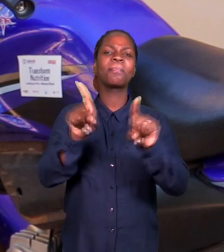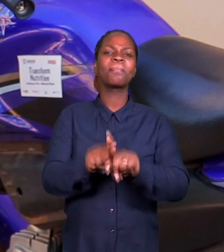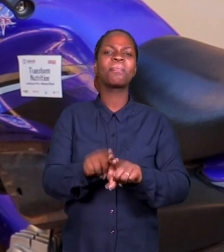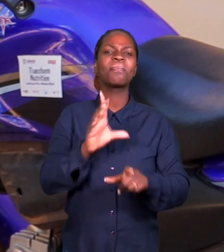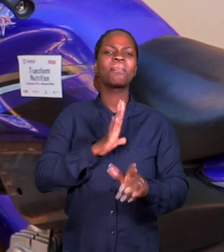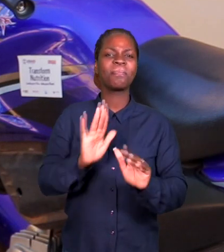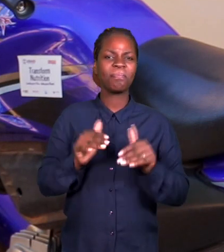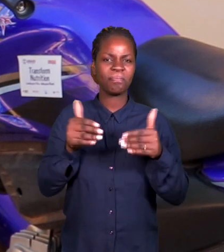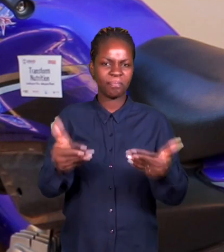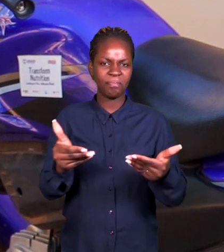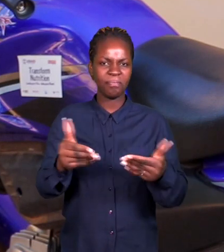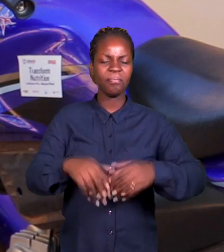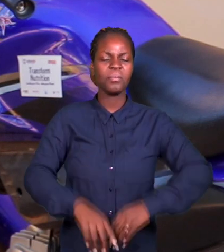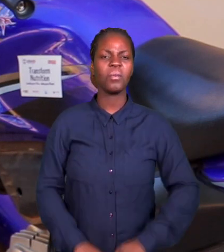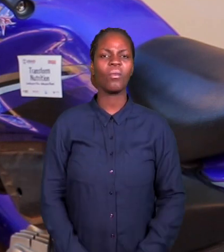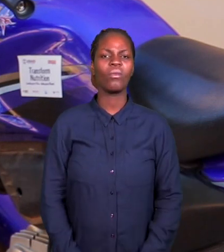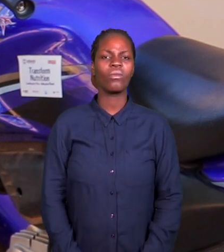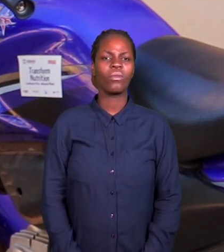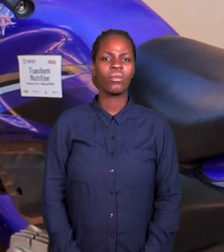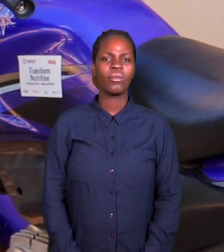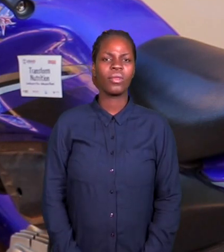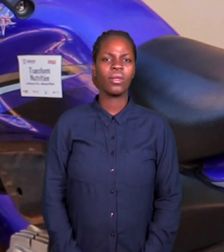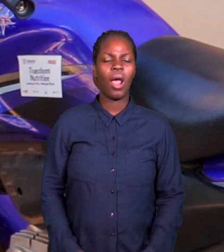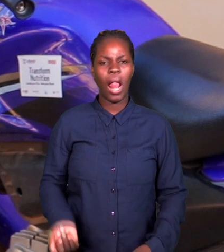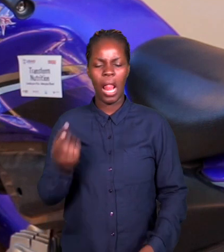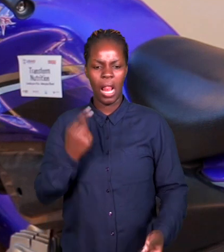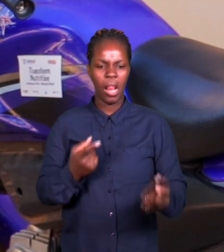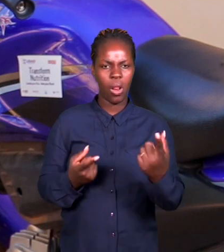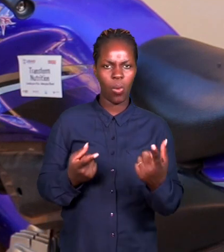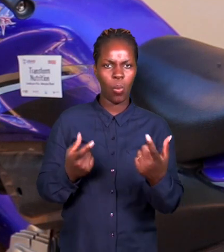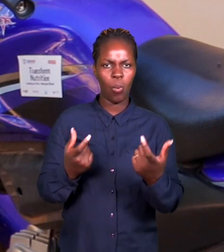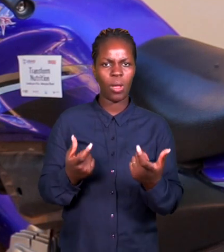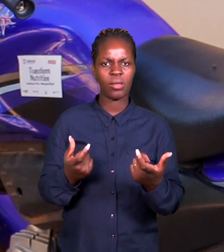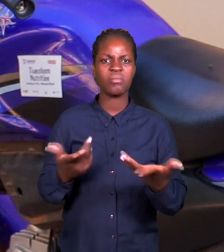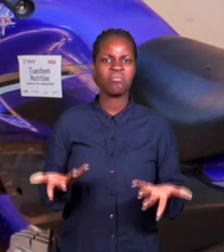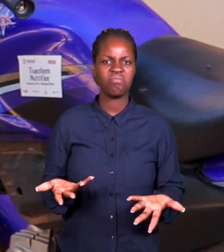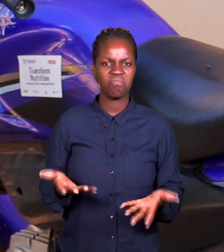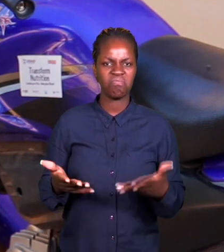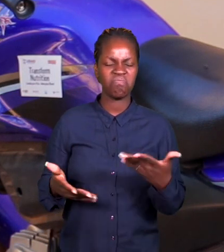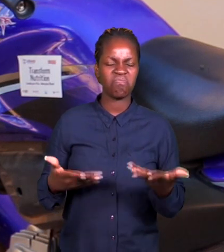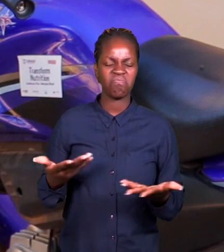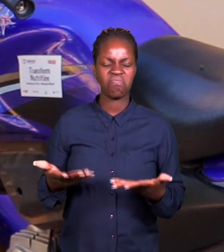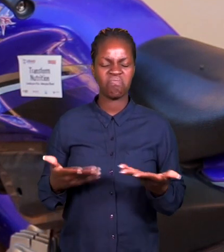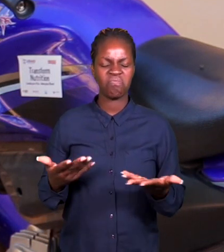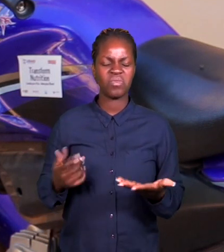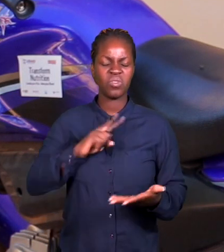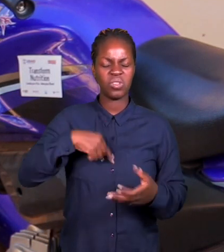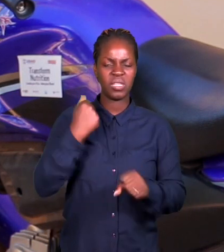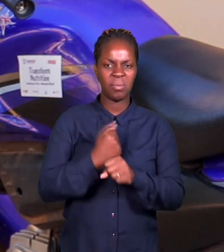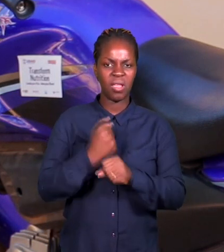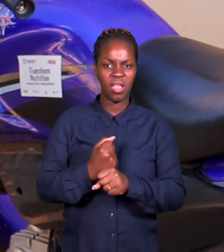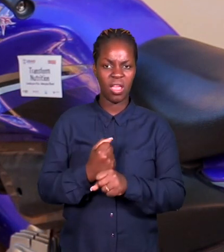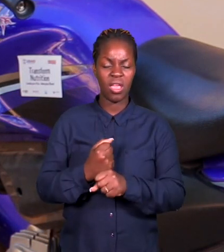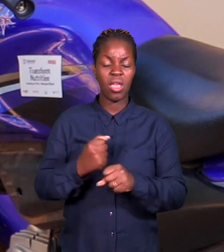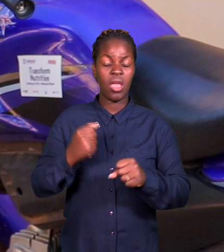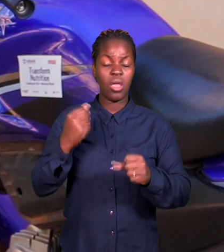acompanhamento. Para além disso, também temos aquilo que são demonstrações culinárias. As demonstrações